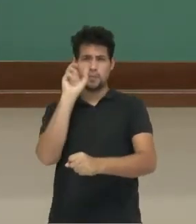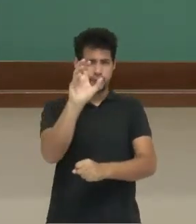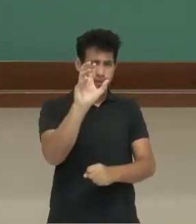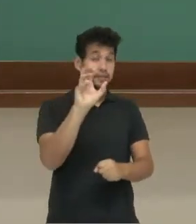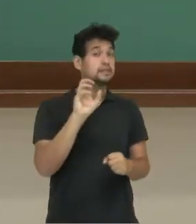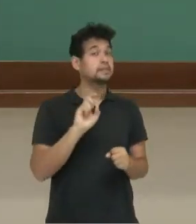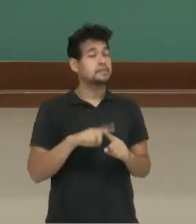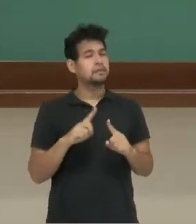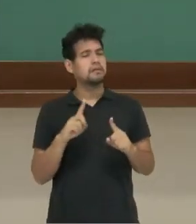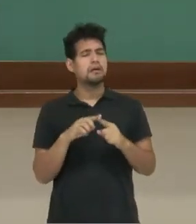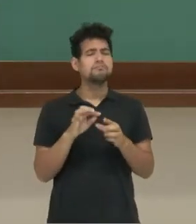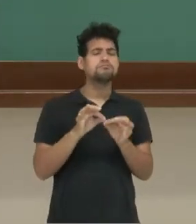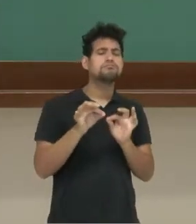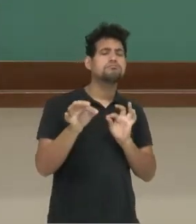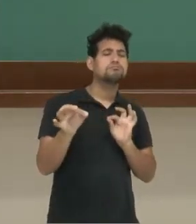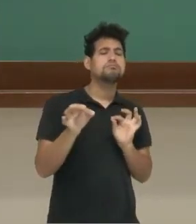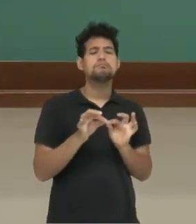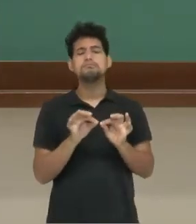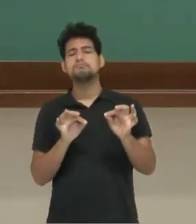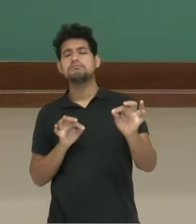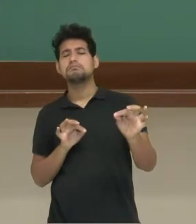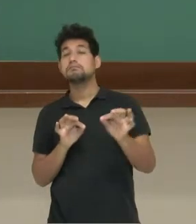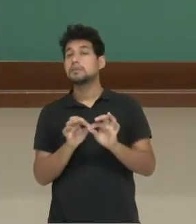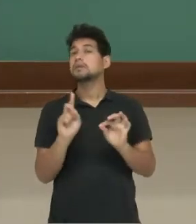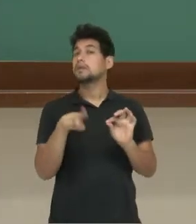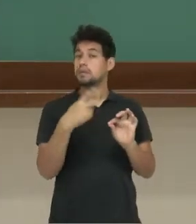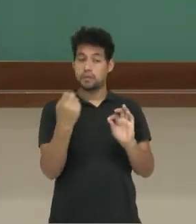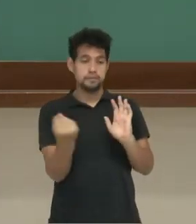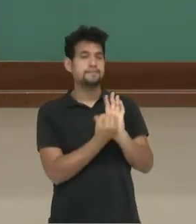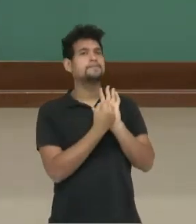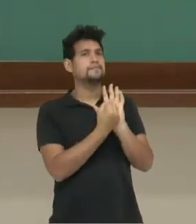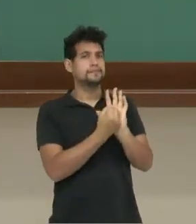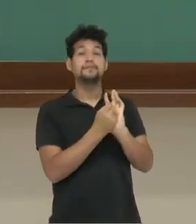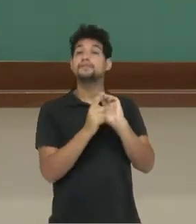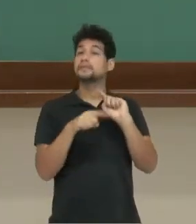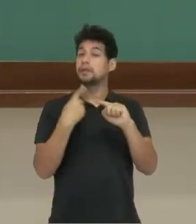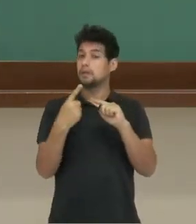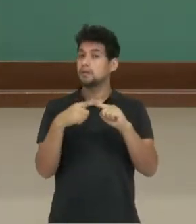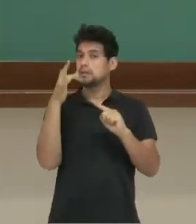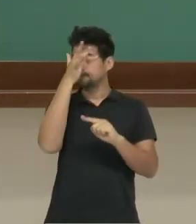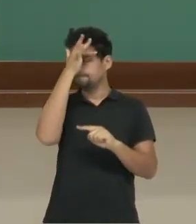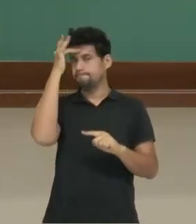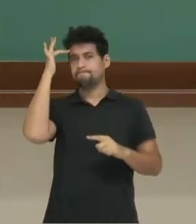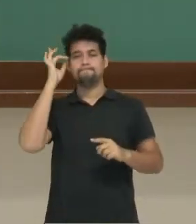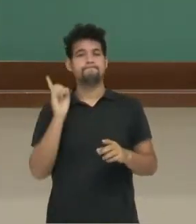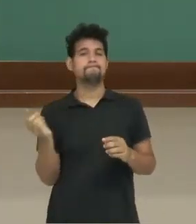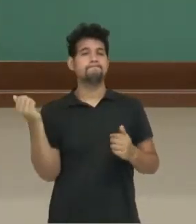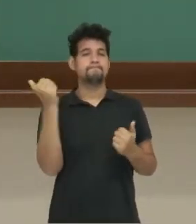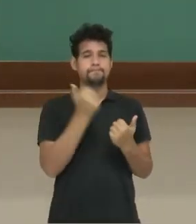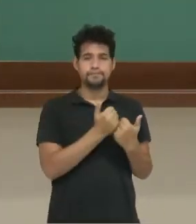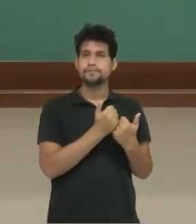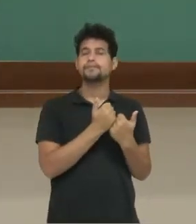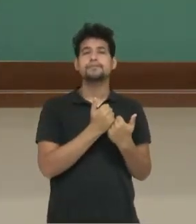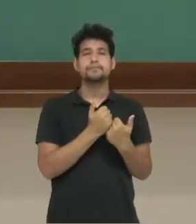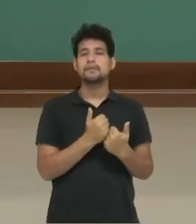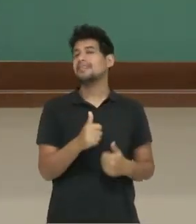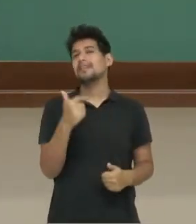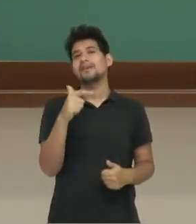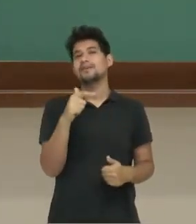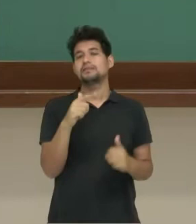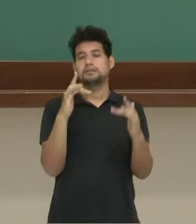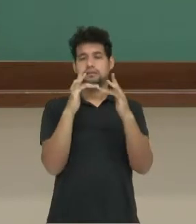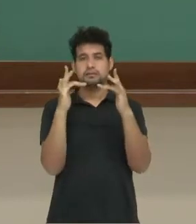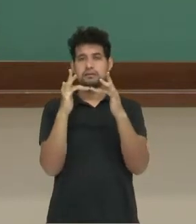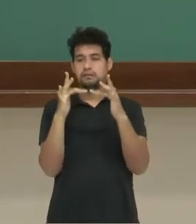será medido e a marca registrada. E depois o próximo competidor. Assim, não há essa